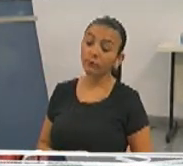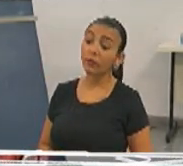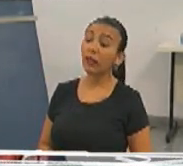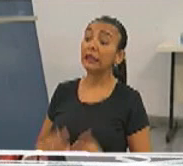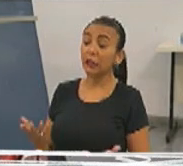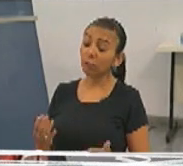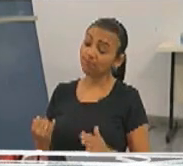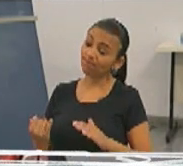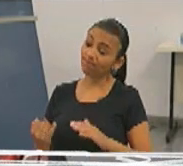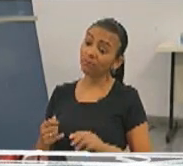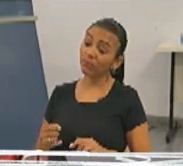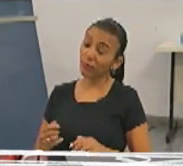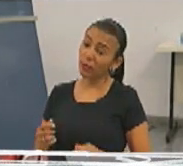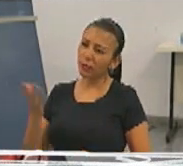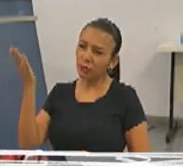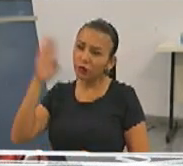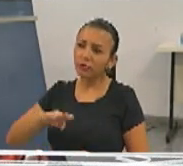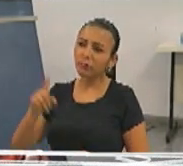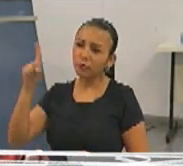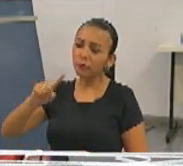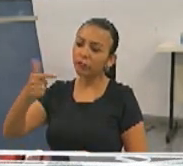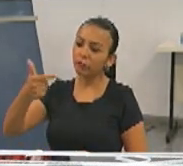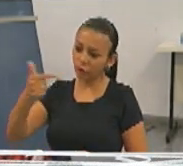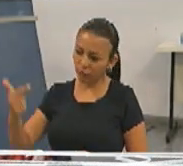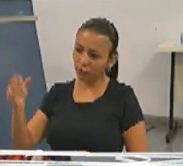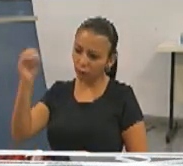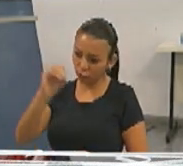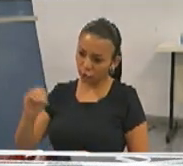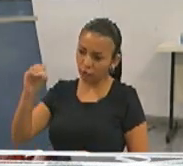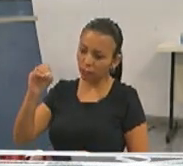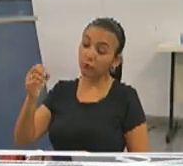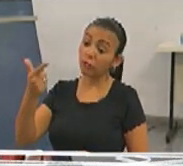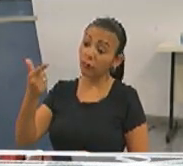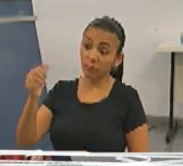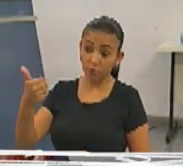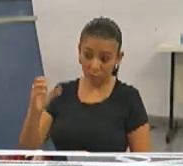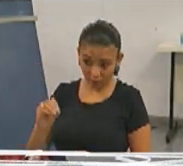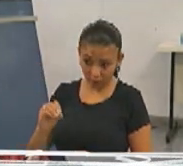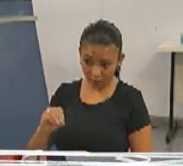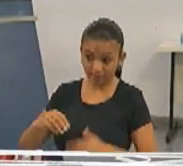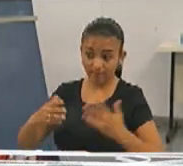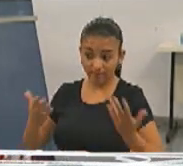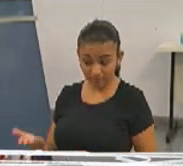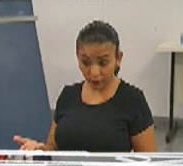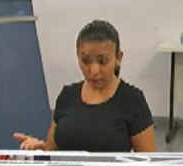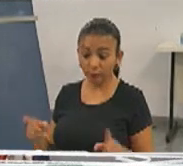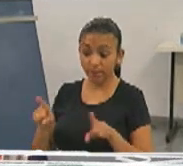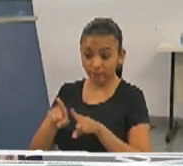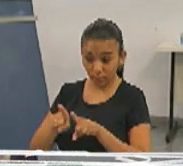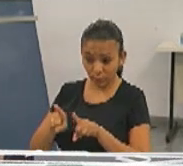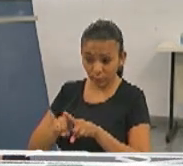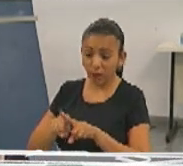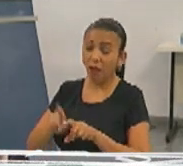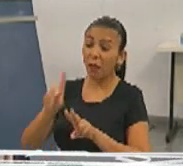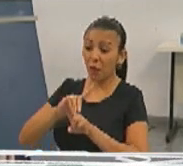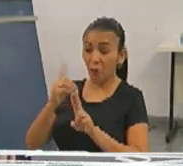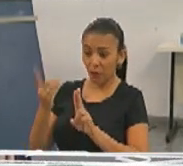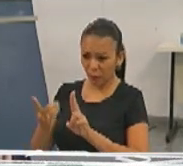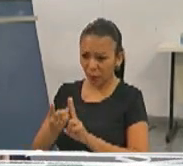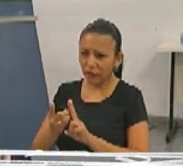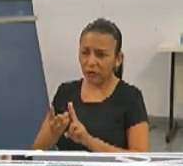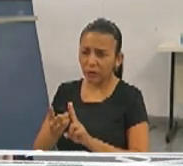foram empenhados em 22 de outubro de 2010 e pagos para a UFGD em